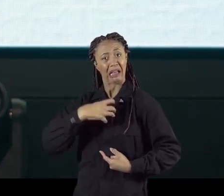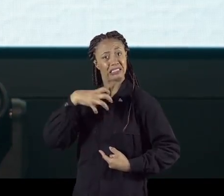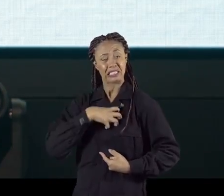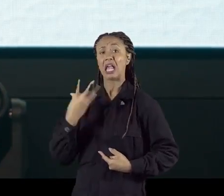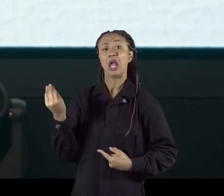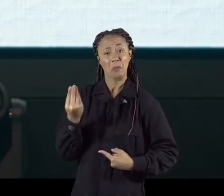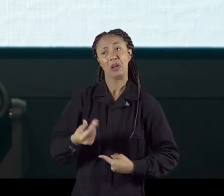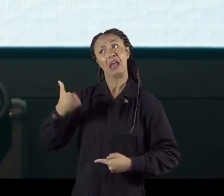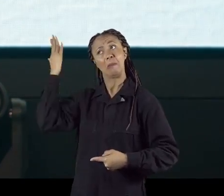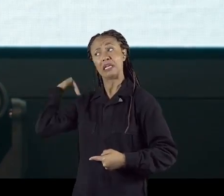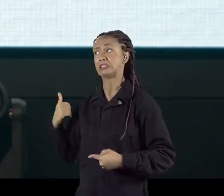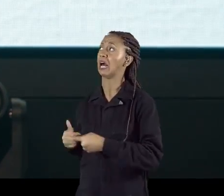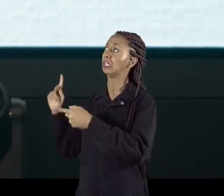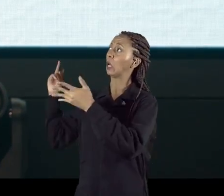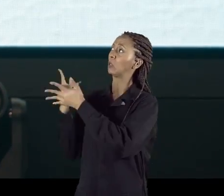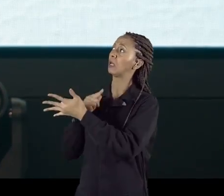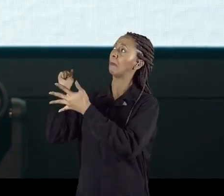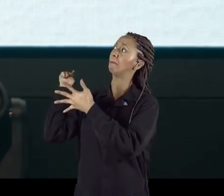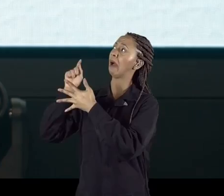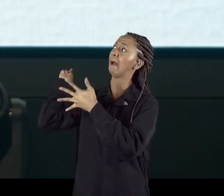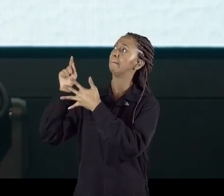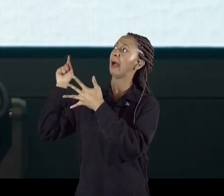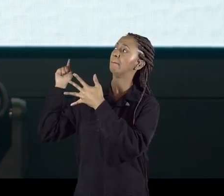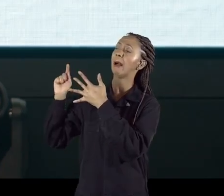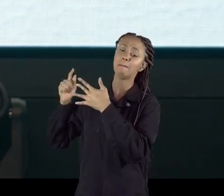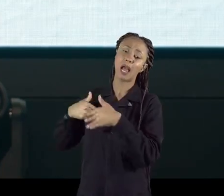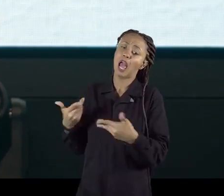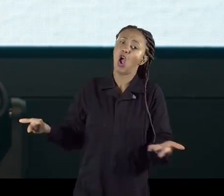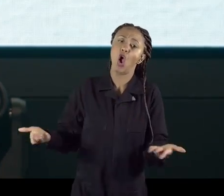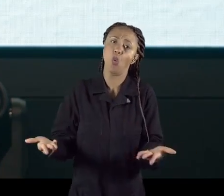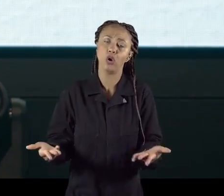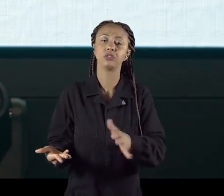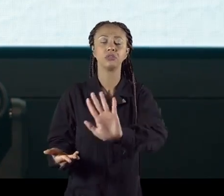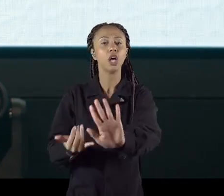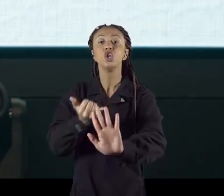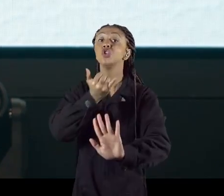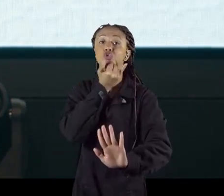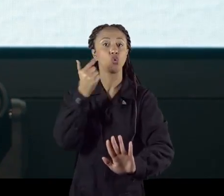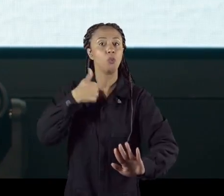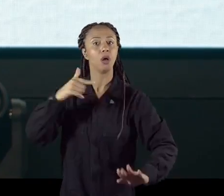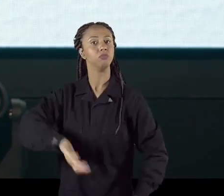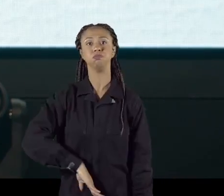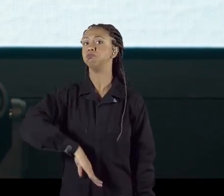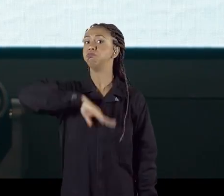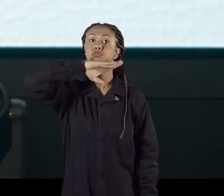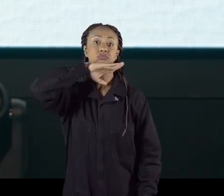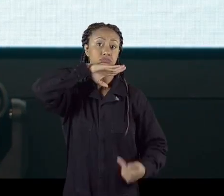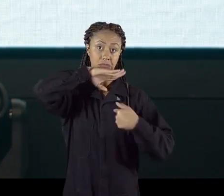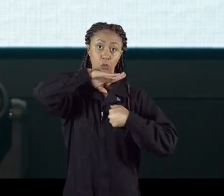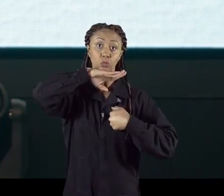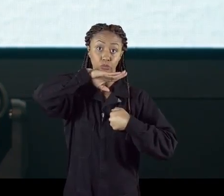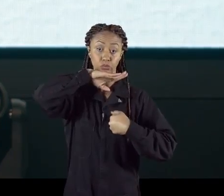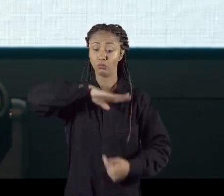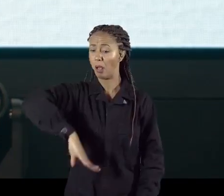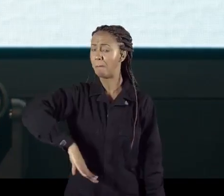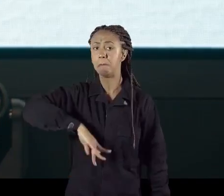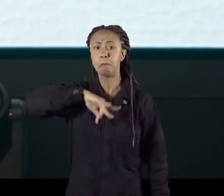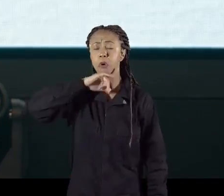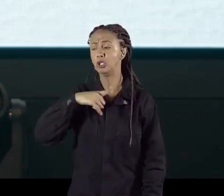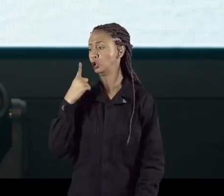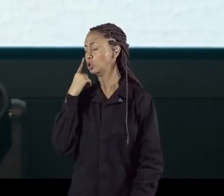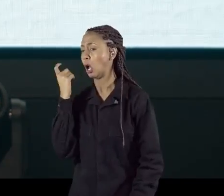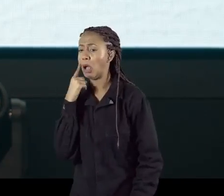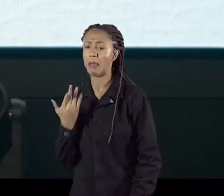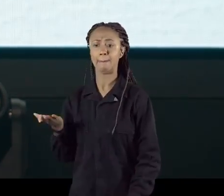amou e chega uma hora que o desculpem enche o saco de ficar